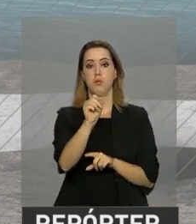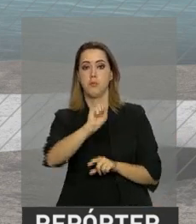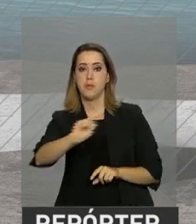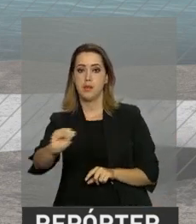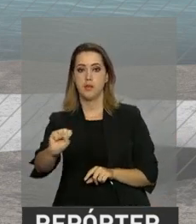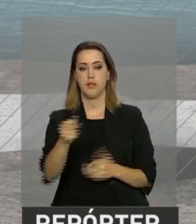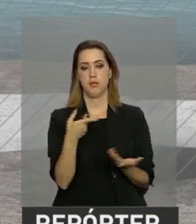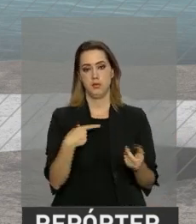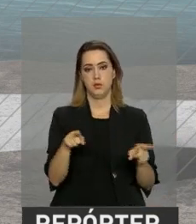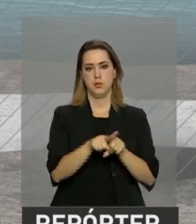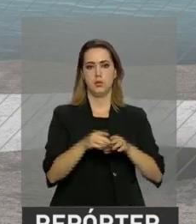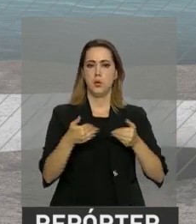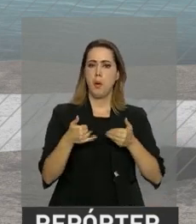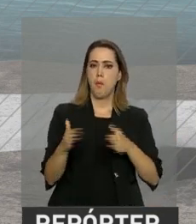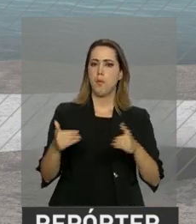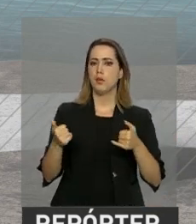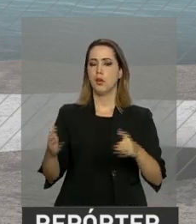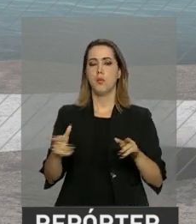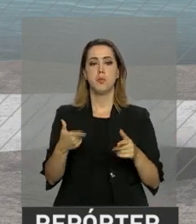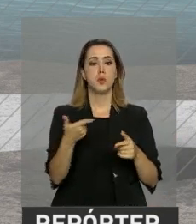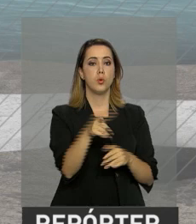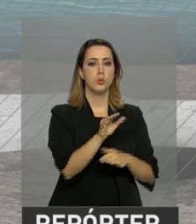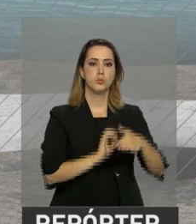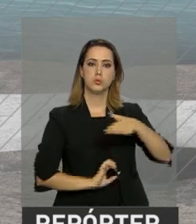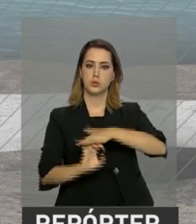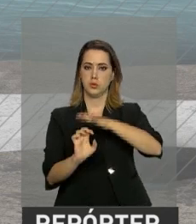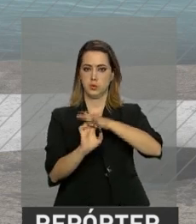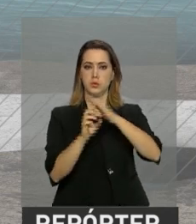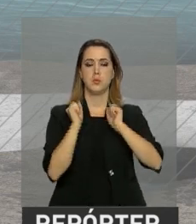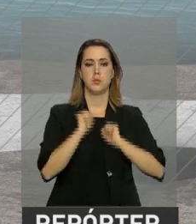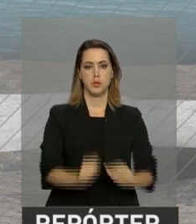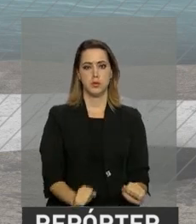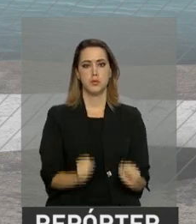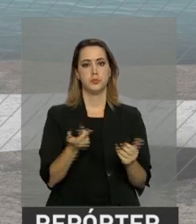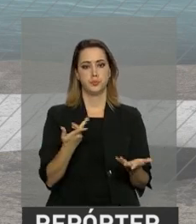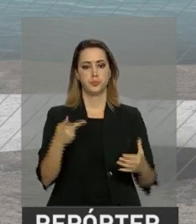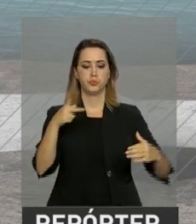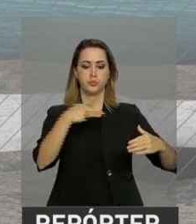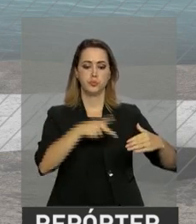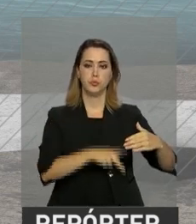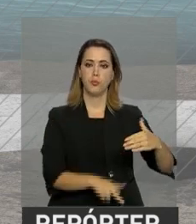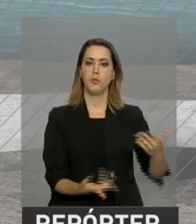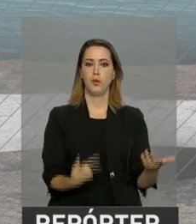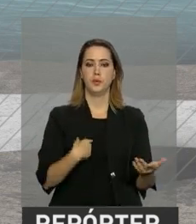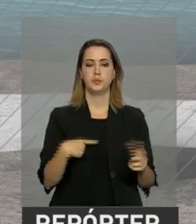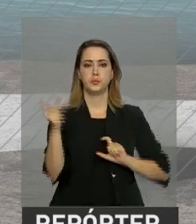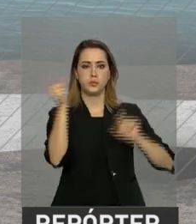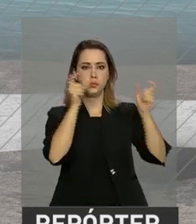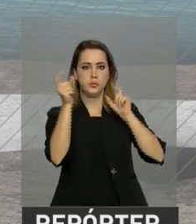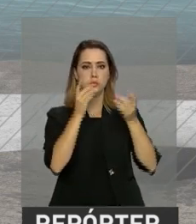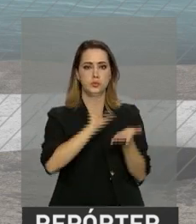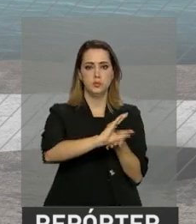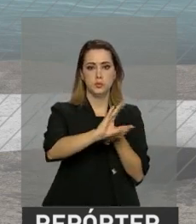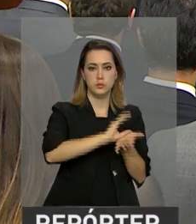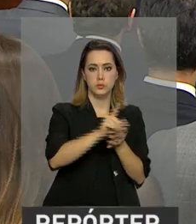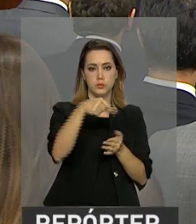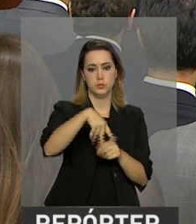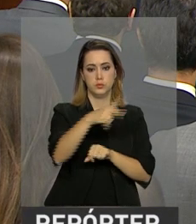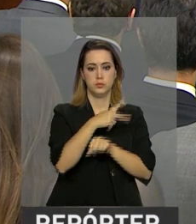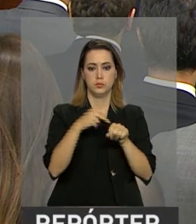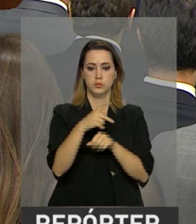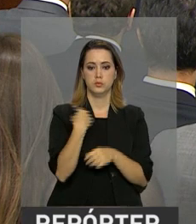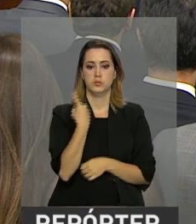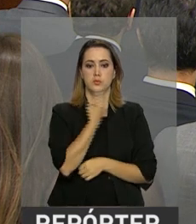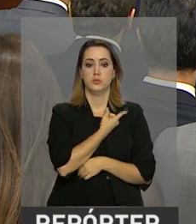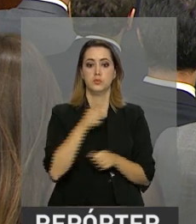abre-se espaço para empresas internacionais participarem da exploração, o que deve atrair investimentos ao país. Nós